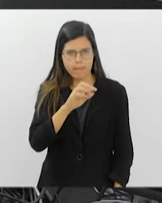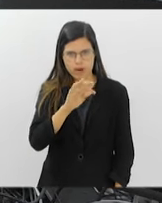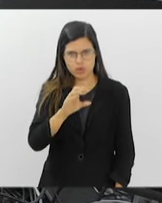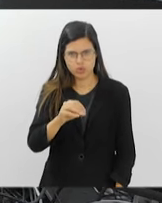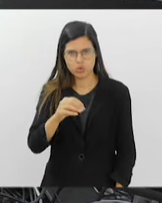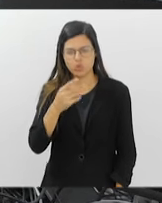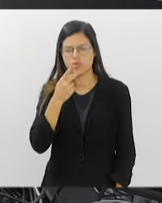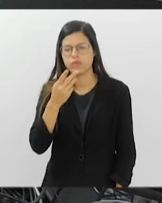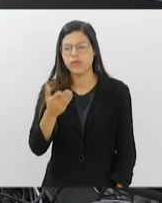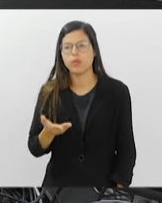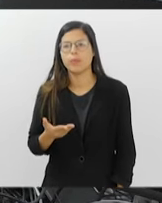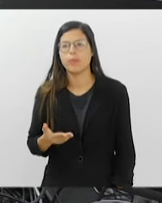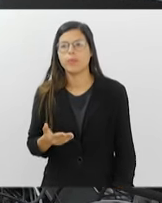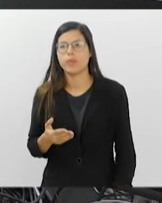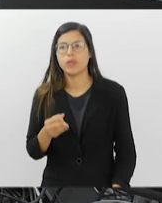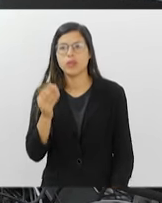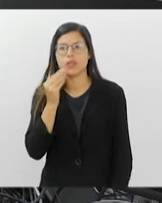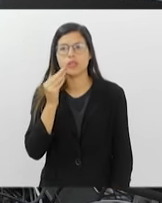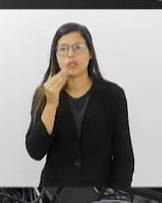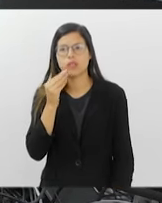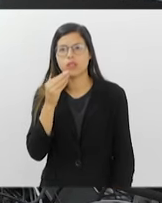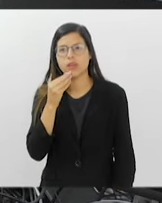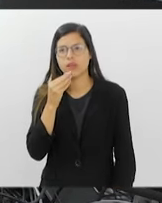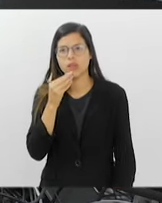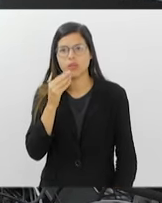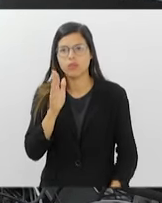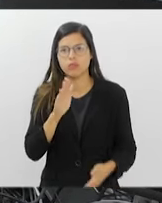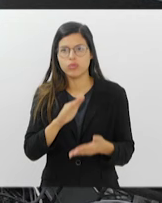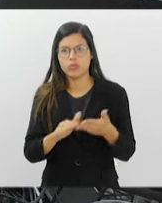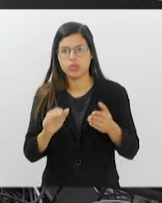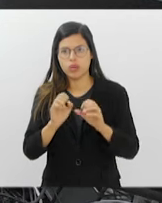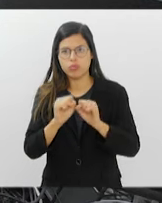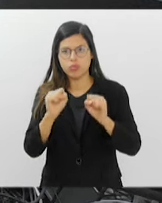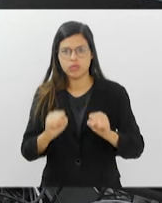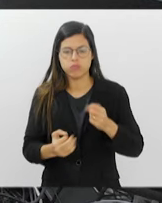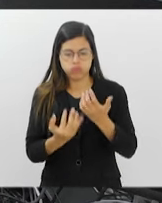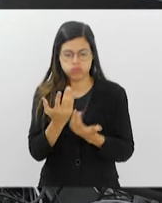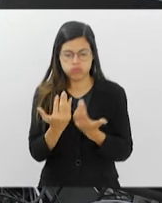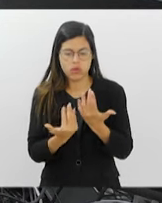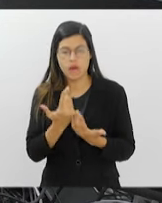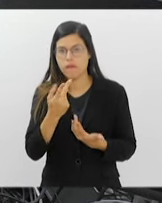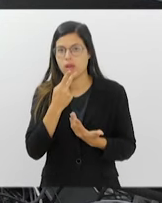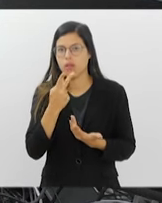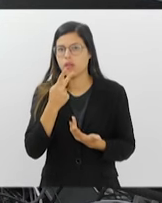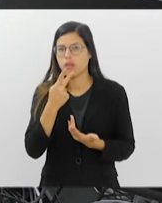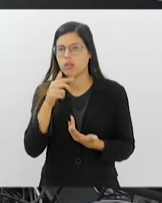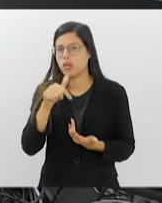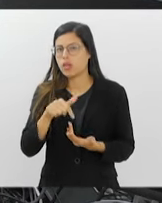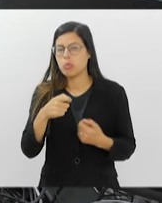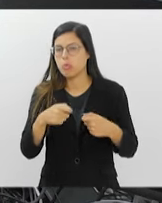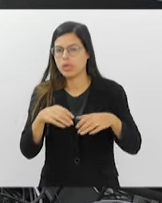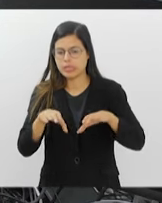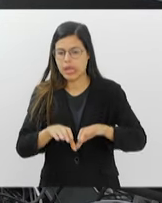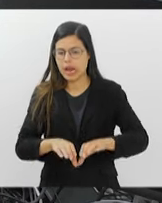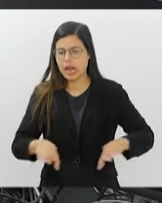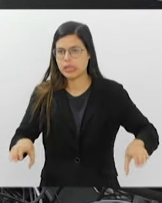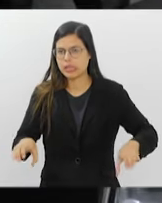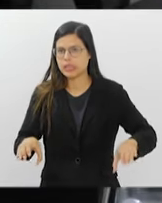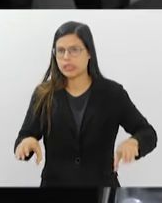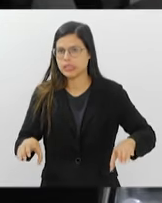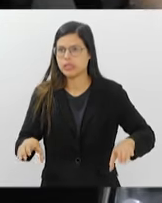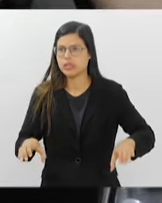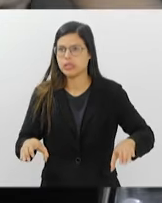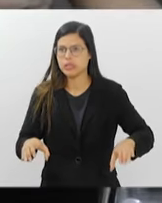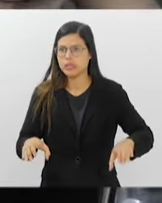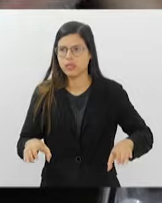isso eles tentam isentar o sistema de incêndio alegando que ali não é exigido canalização preventiva o senhor concorda com isso